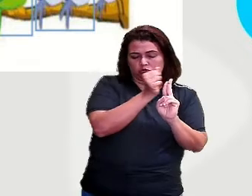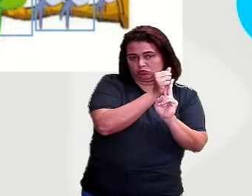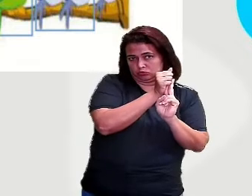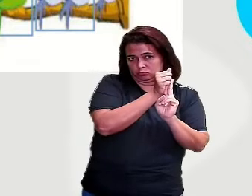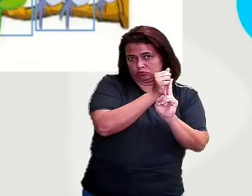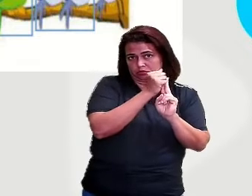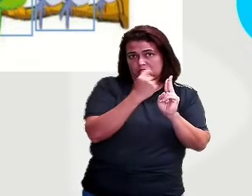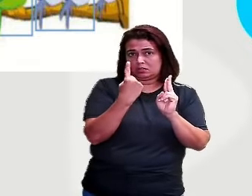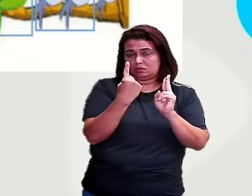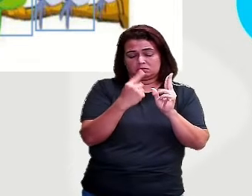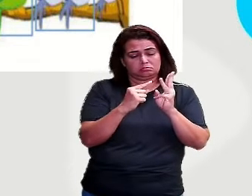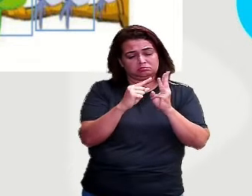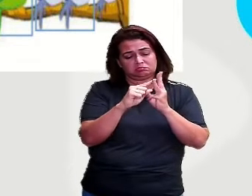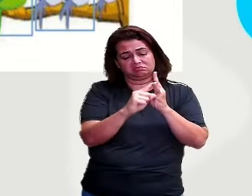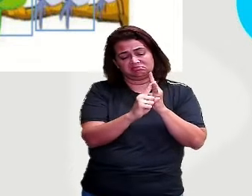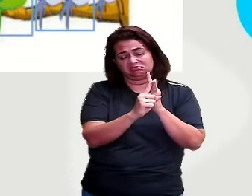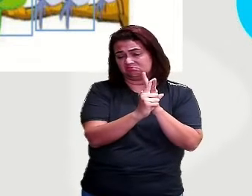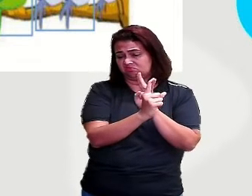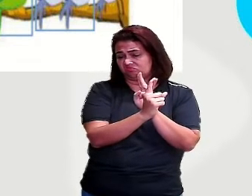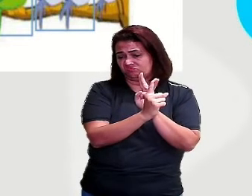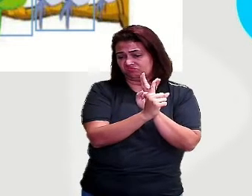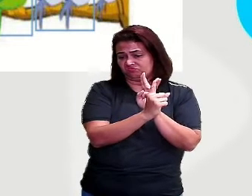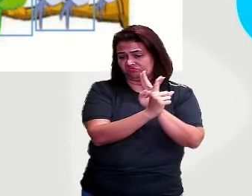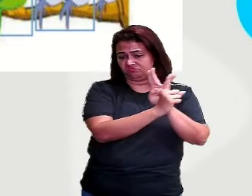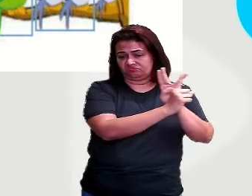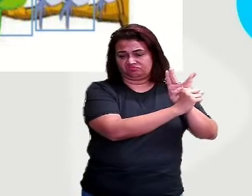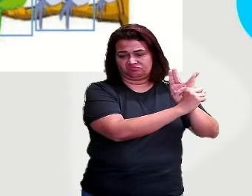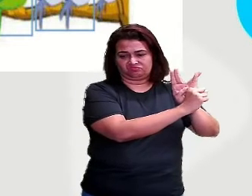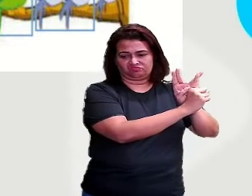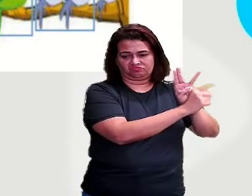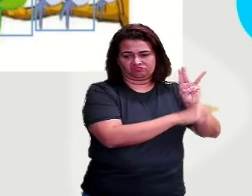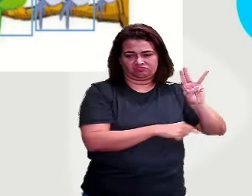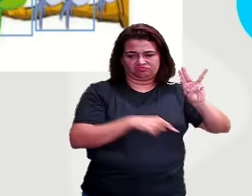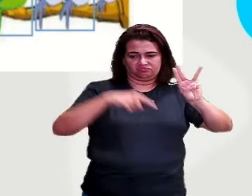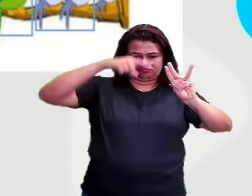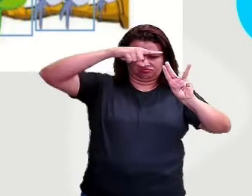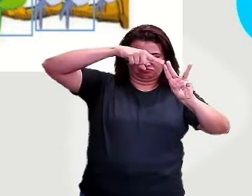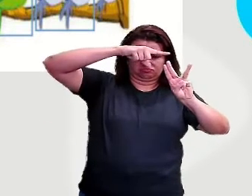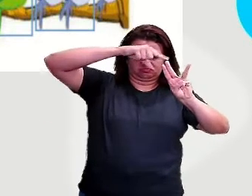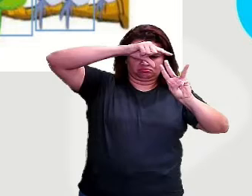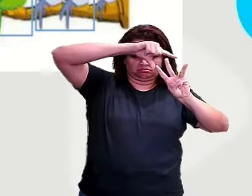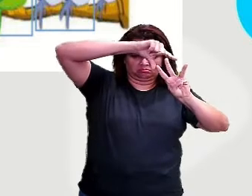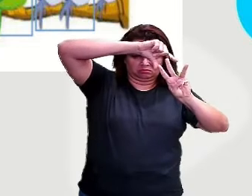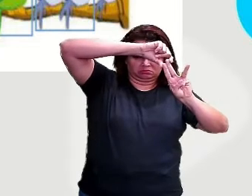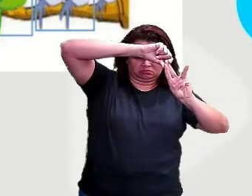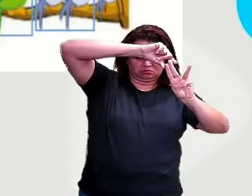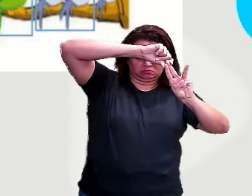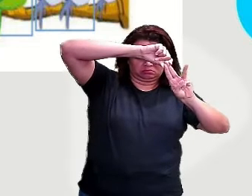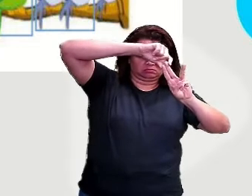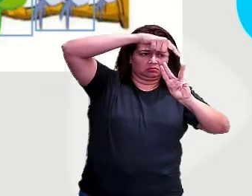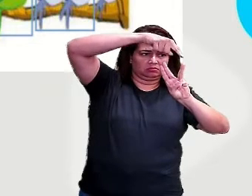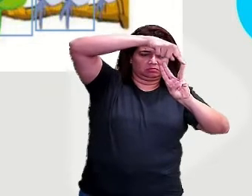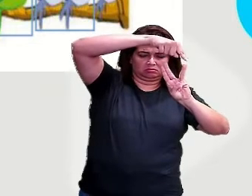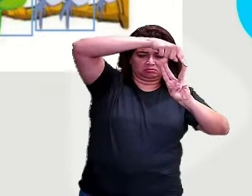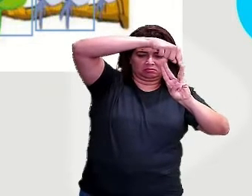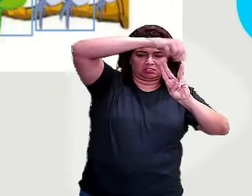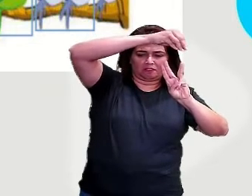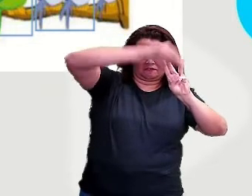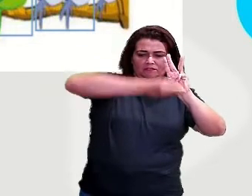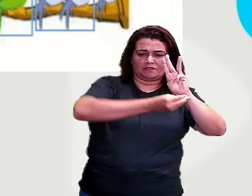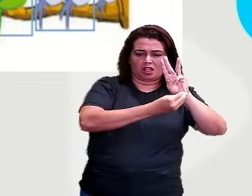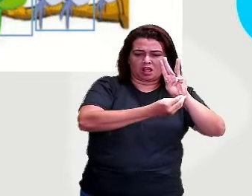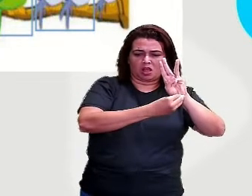uma que sobrou. Eita, sobrou uma, professora. Então, 3 é ímpar, porque sempre que sobrar